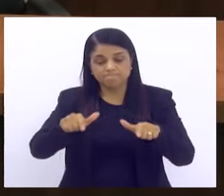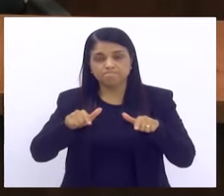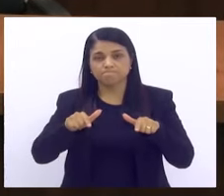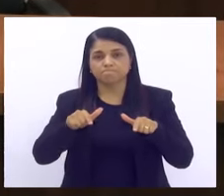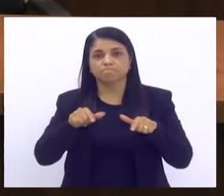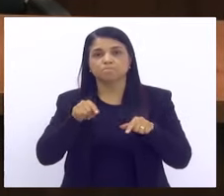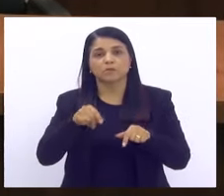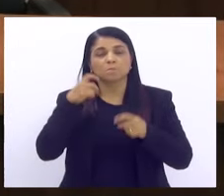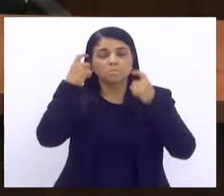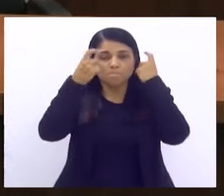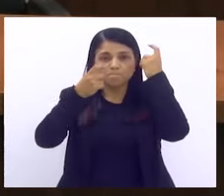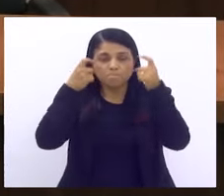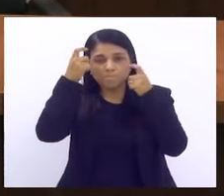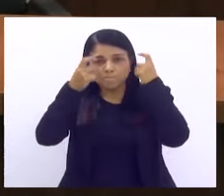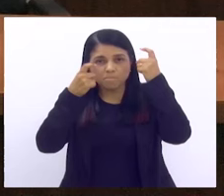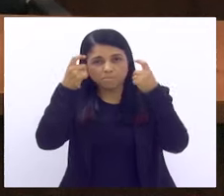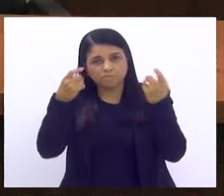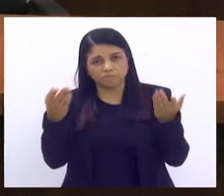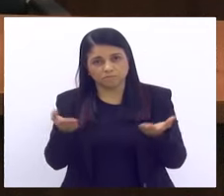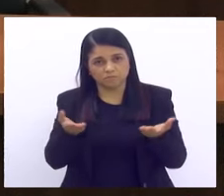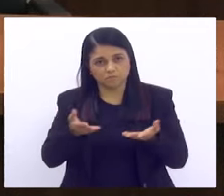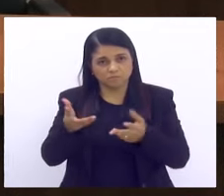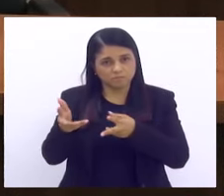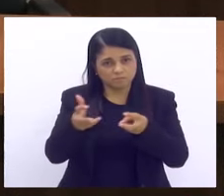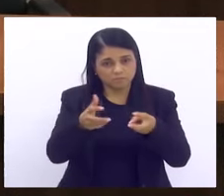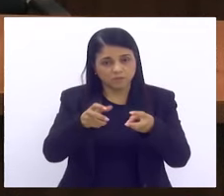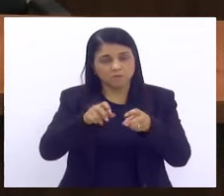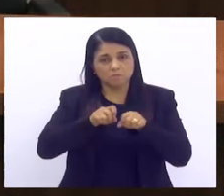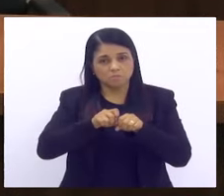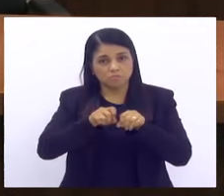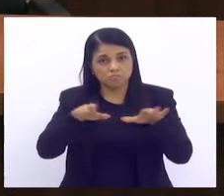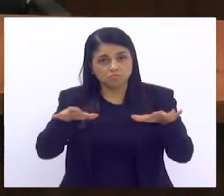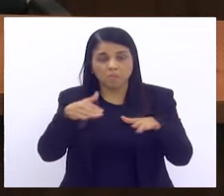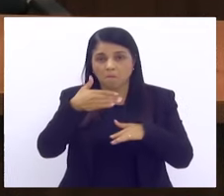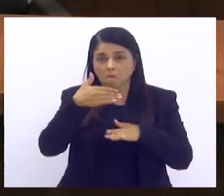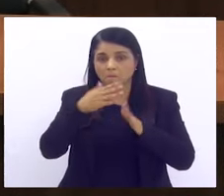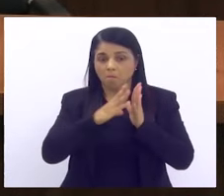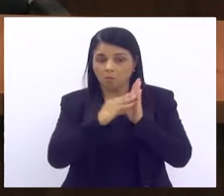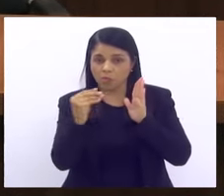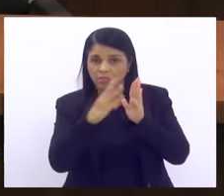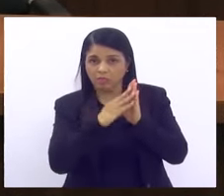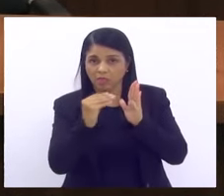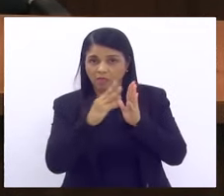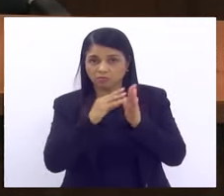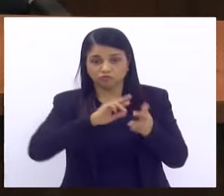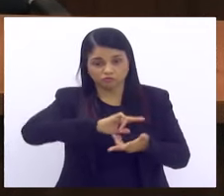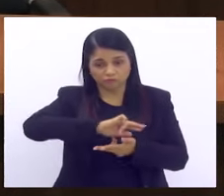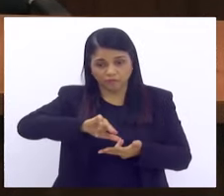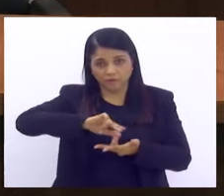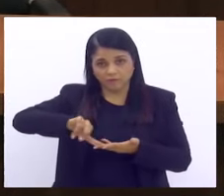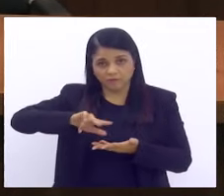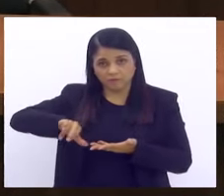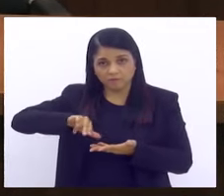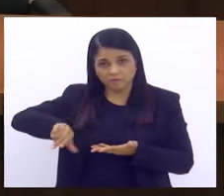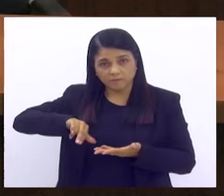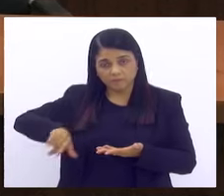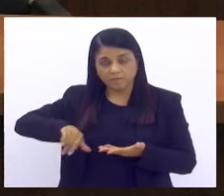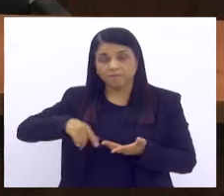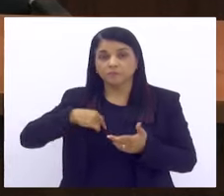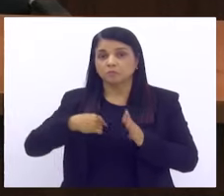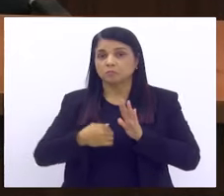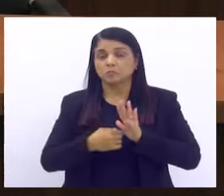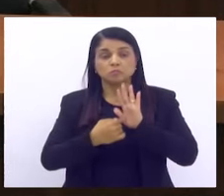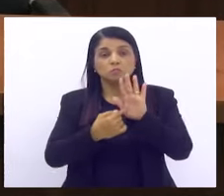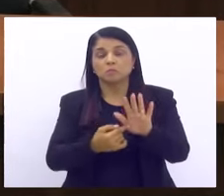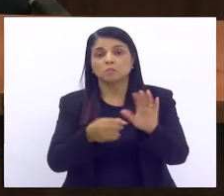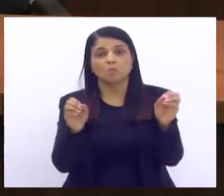uma das preocupações que a gente tem visto é que tem se multiplicado tantos modelos que tem modelos que não apresentam necessariamente